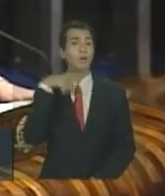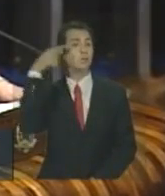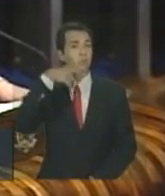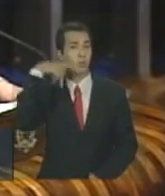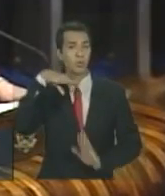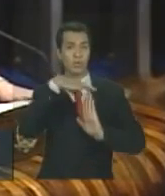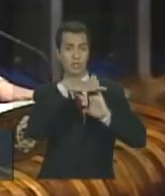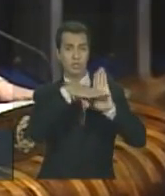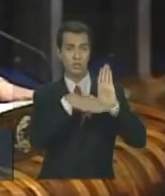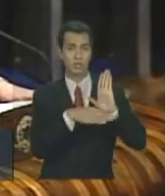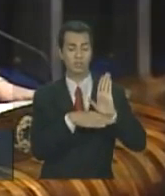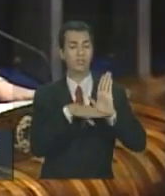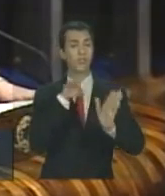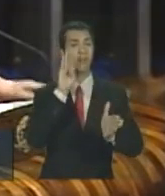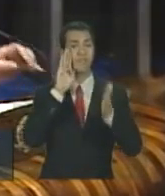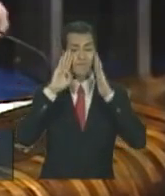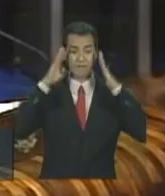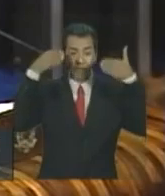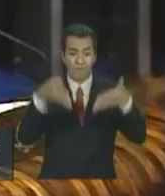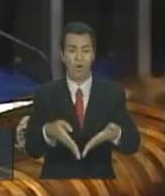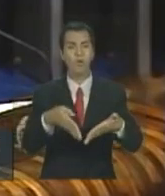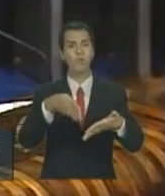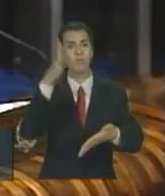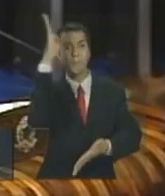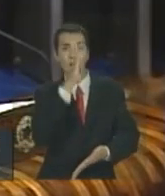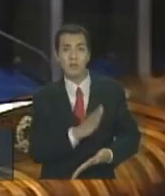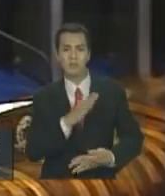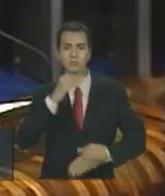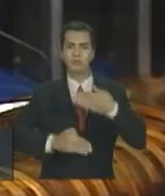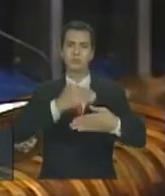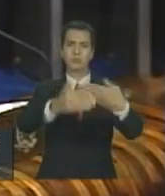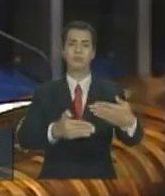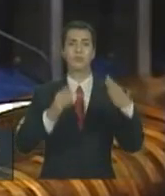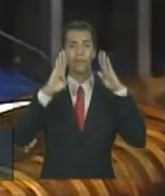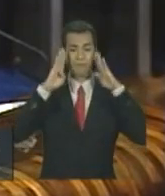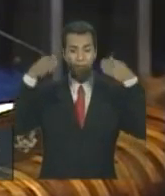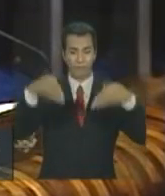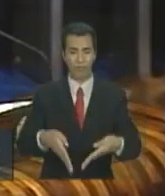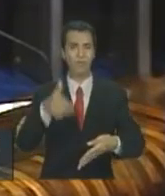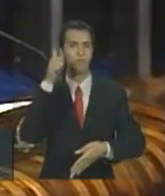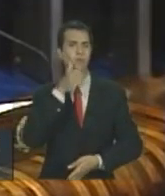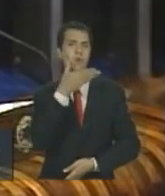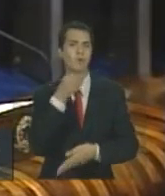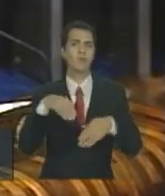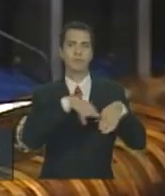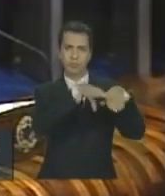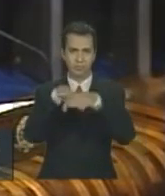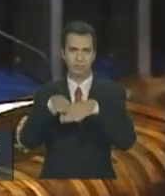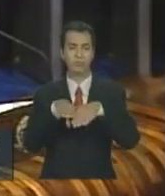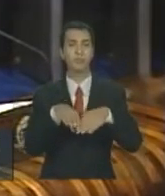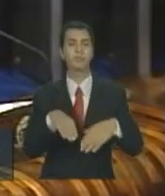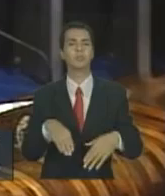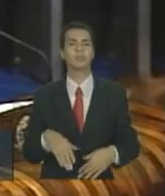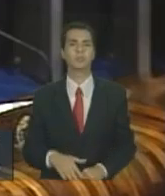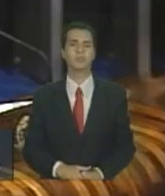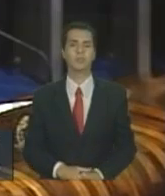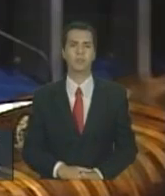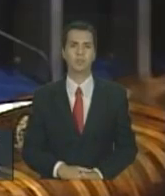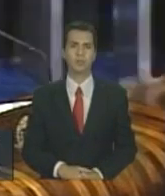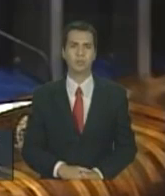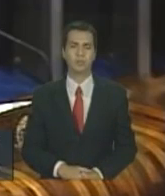focada no desenvolvimento do nosso país, focada na igualdade de gênero, na igualdade de